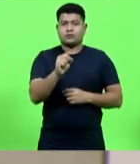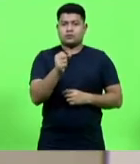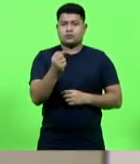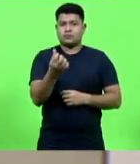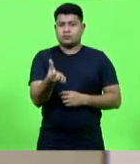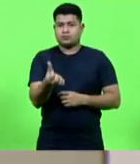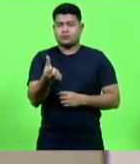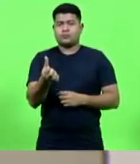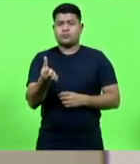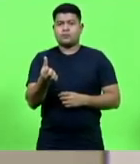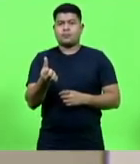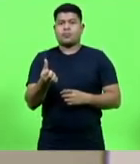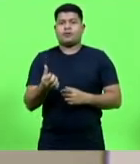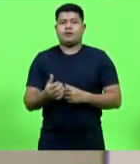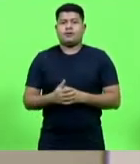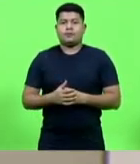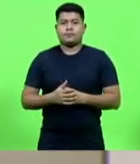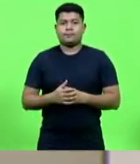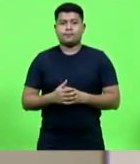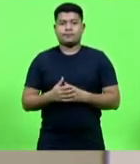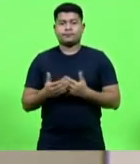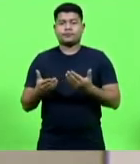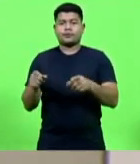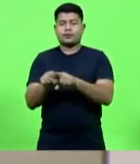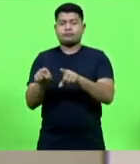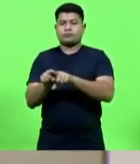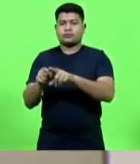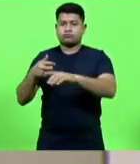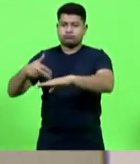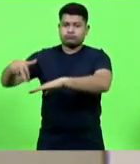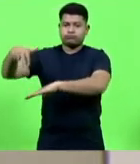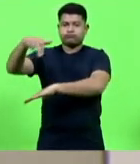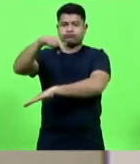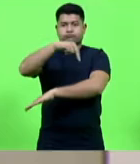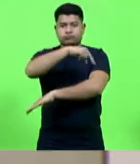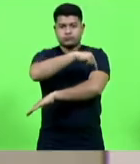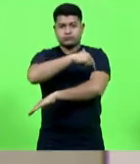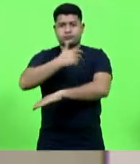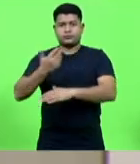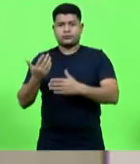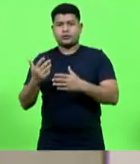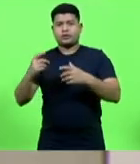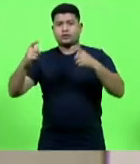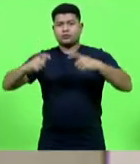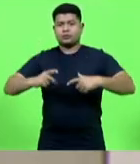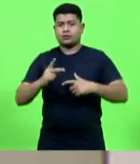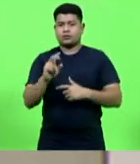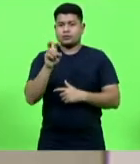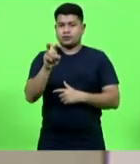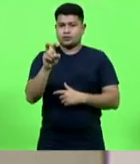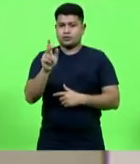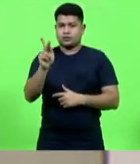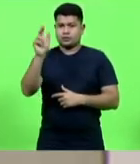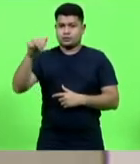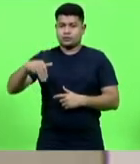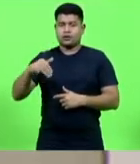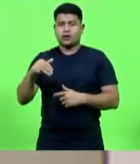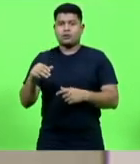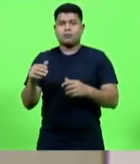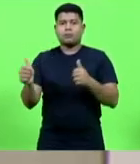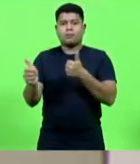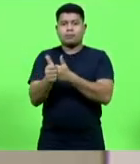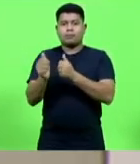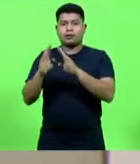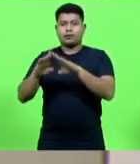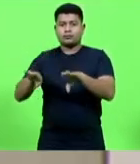Antônio Reio, passarela para pedestres, localizada no quilômetro 5 mais 270, brusque, em discussão.